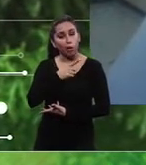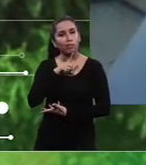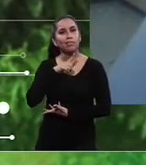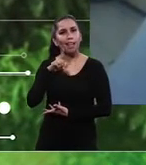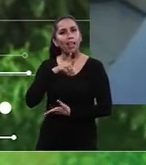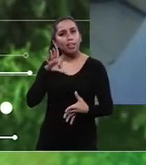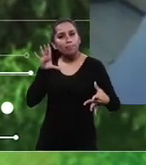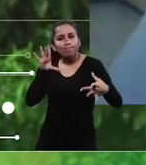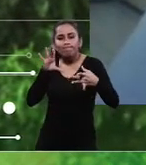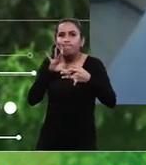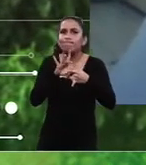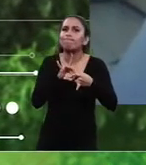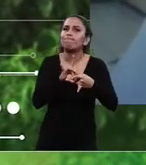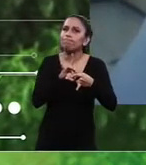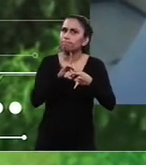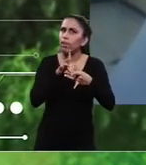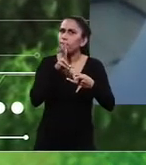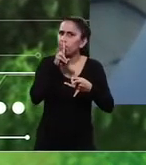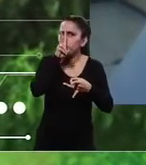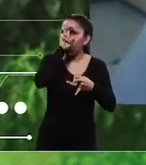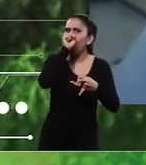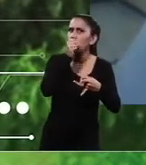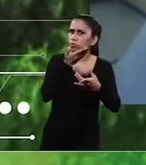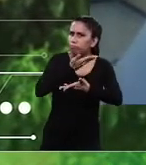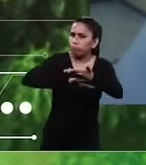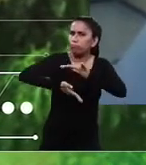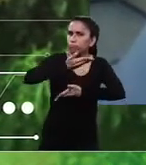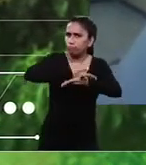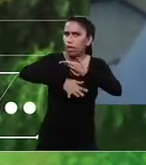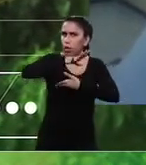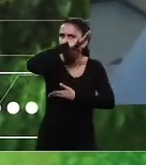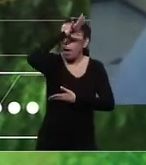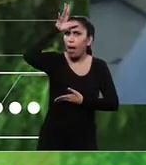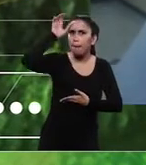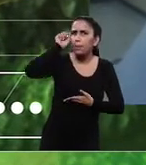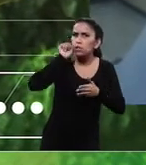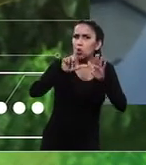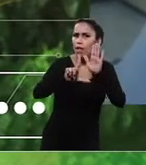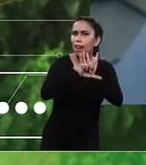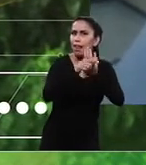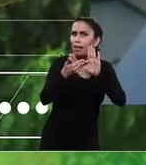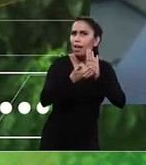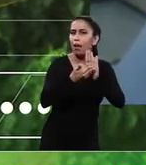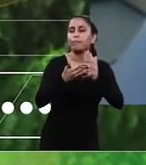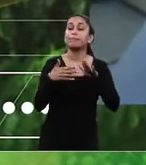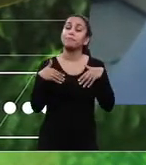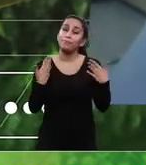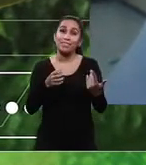com a Amazônia legal, tanto com o consumidor, nós somos líder